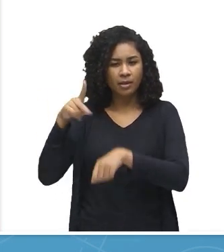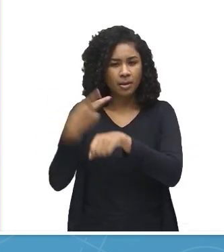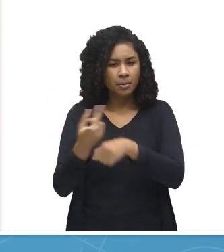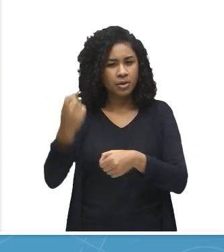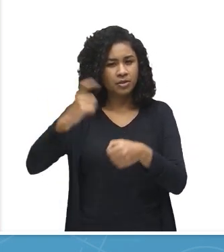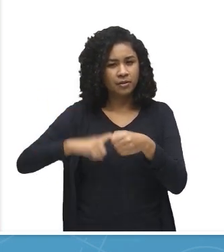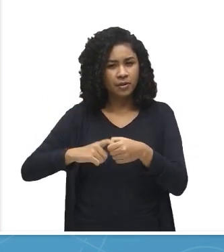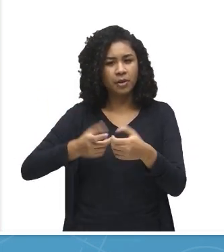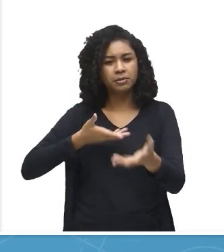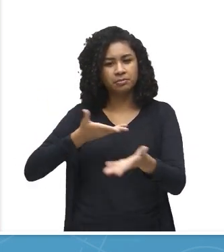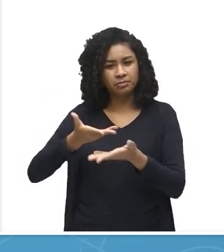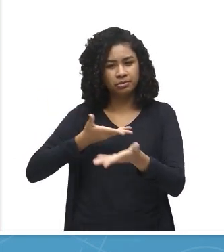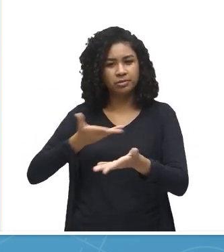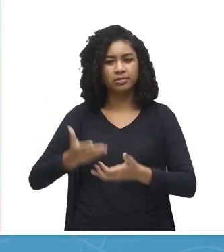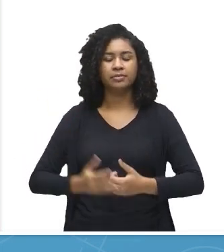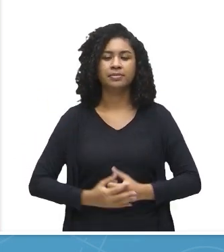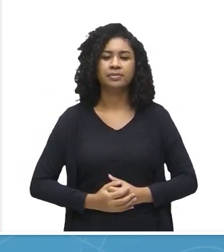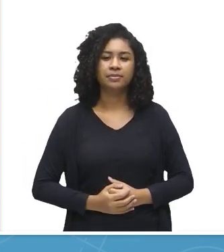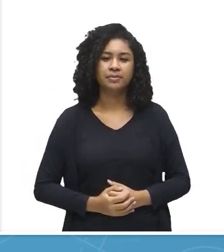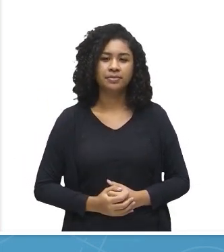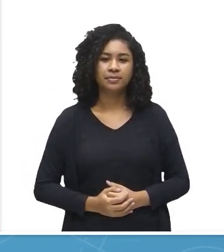gente volta para interagir de novo.